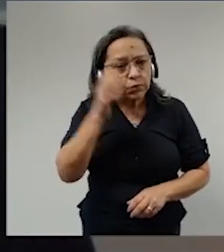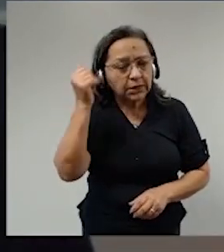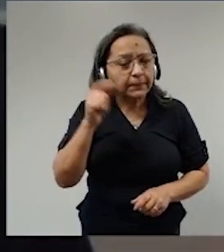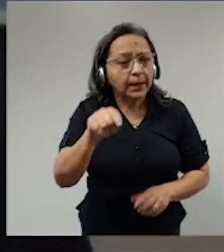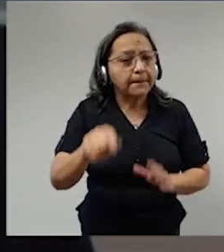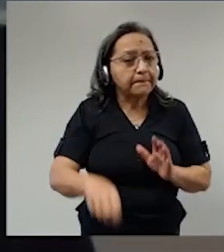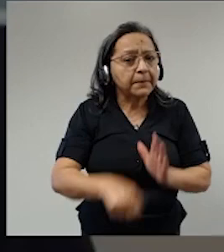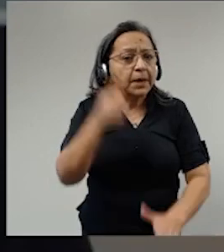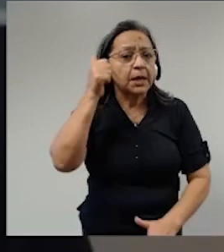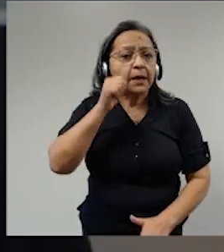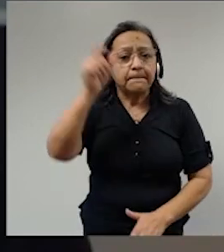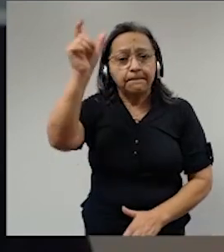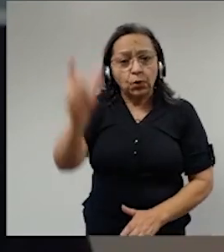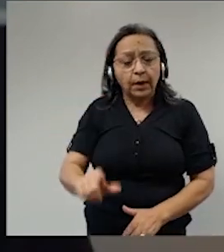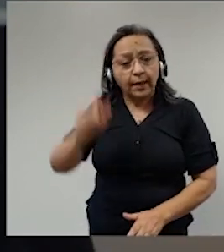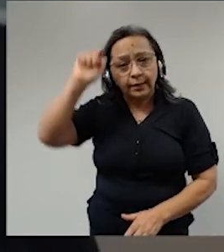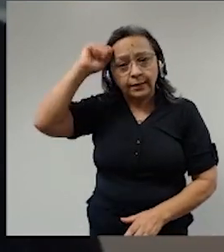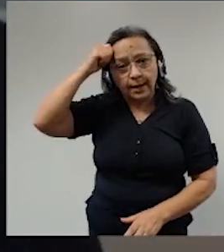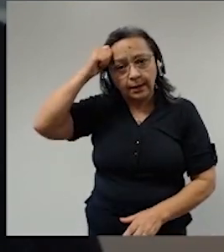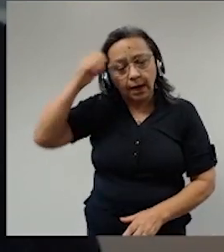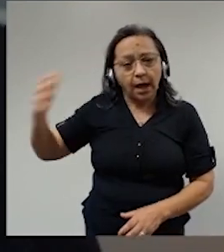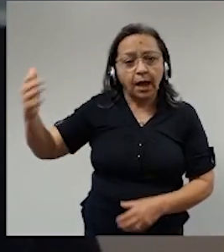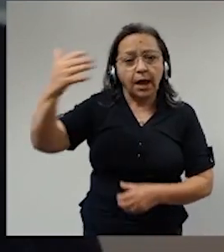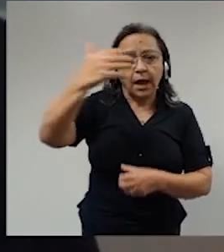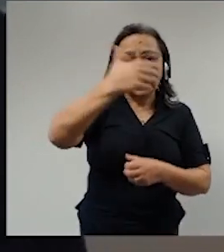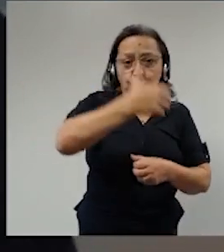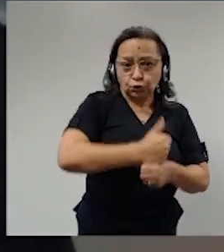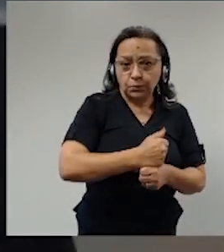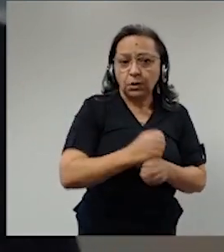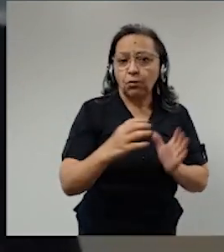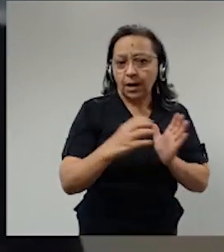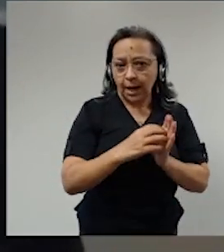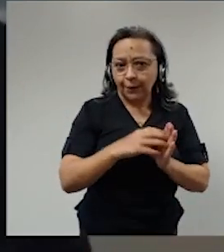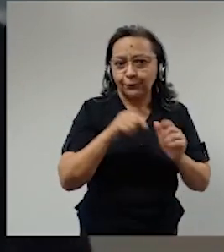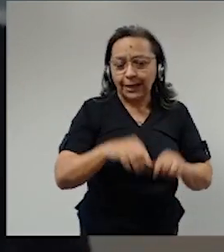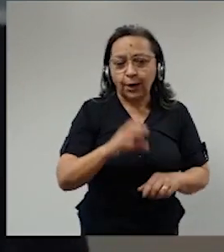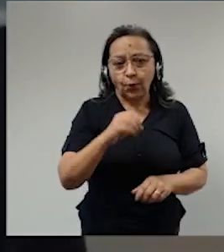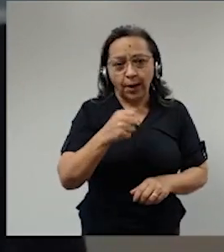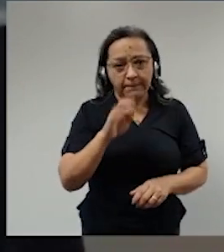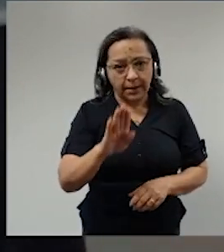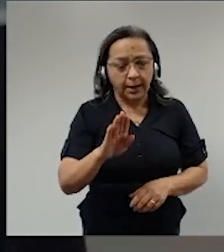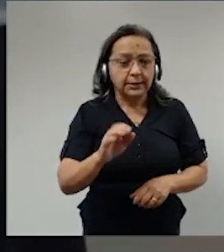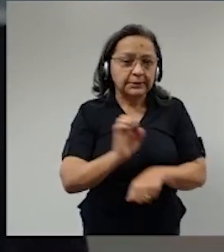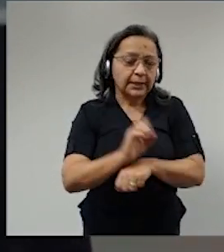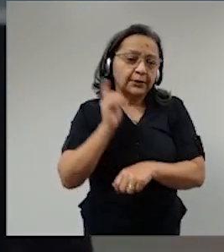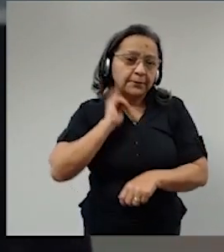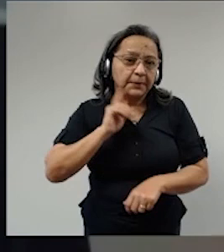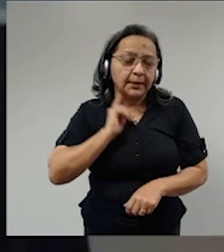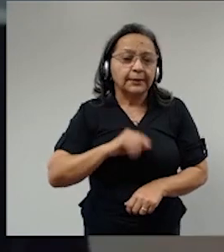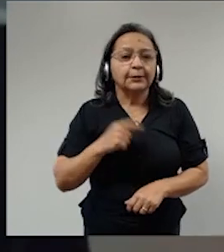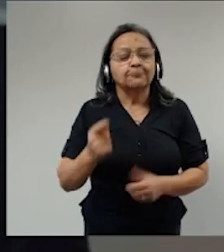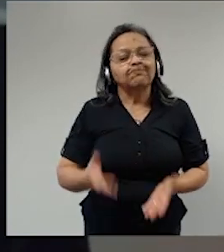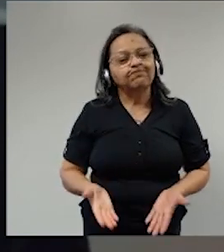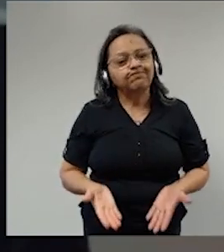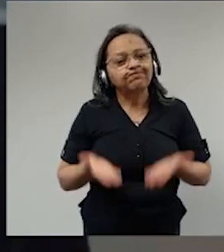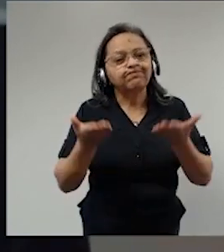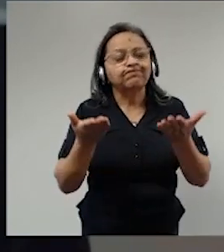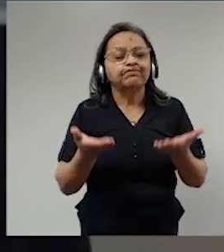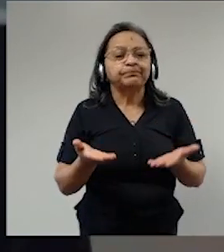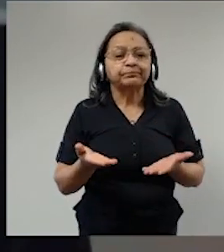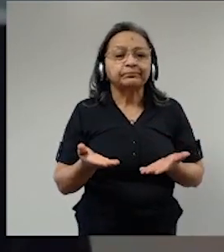Santa Catarina, em 1935, e, homenageando a Antonieta de Barros, Thaís e